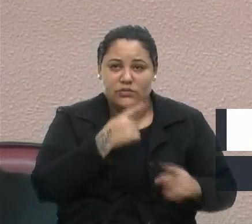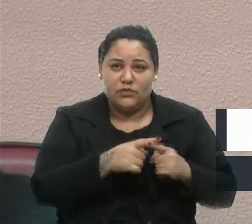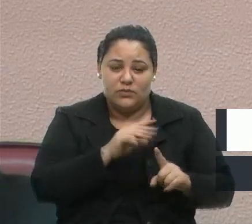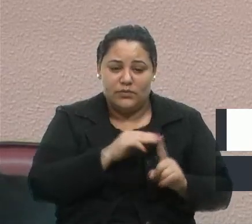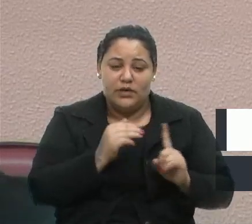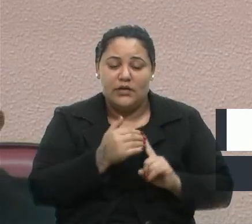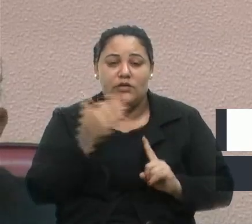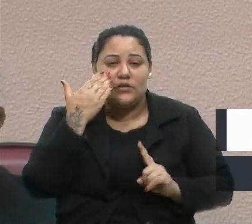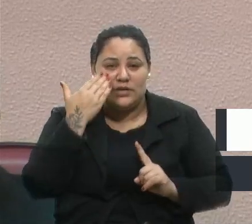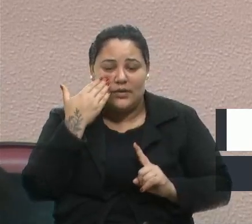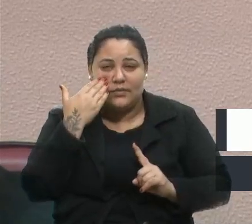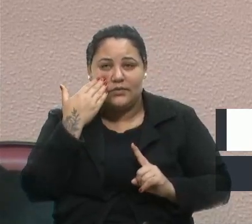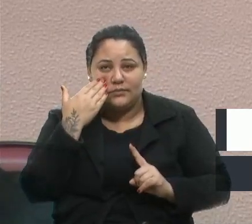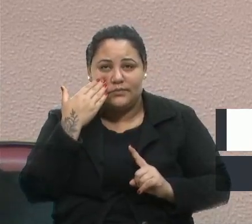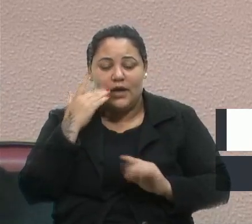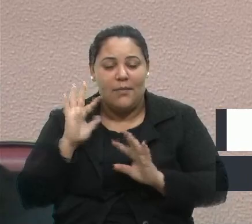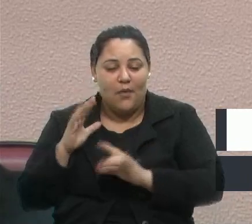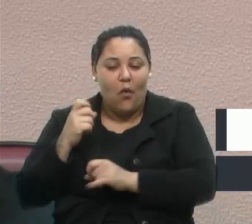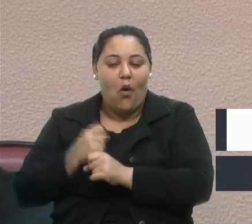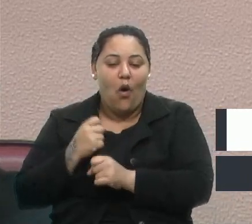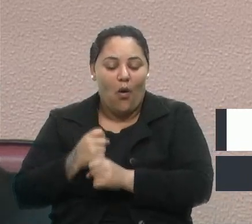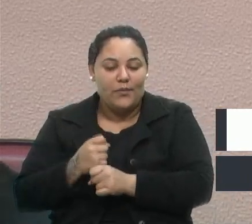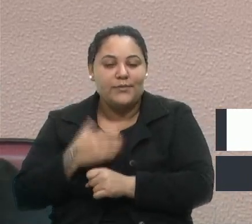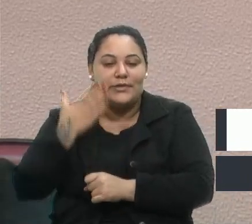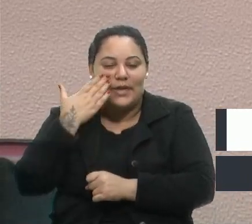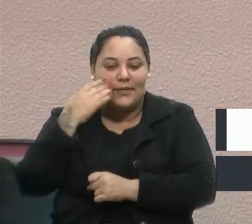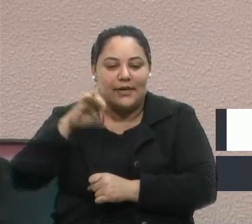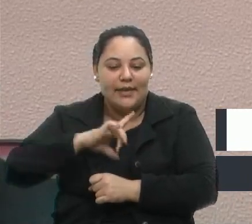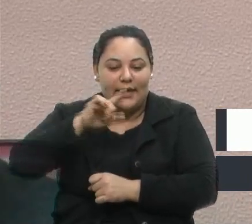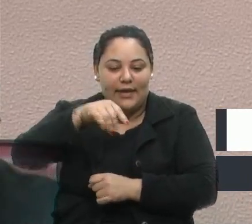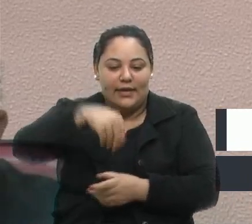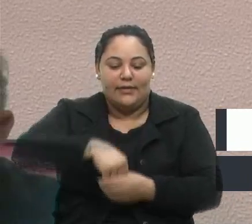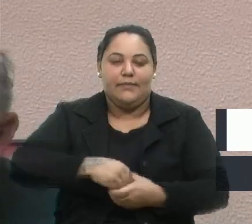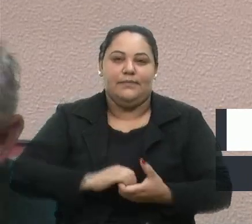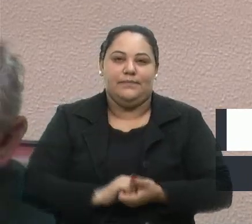sabe a mão de obra que está sendo produzida ali. Obrigado.